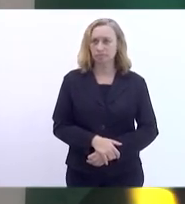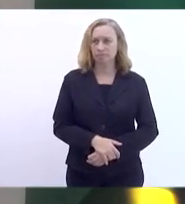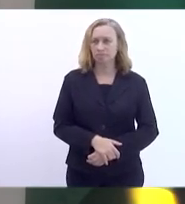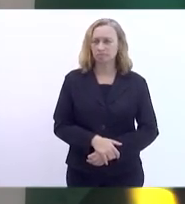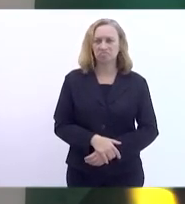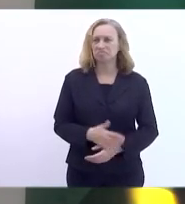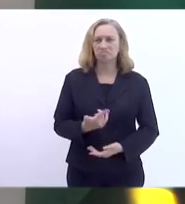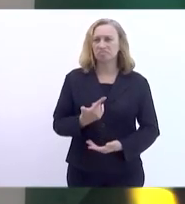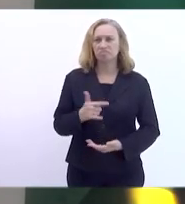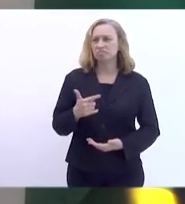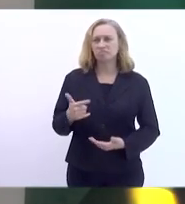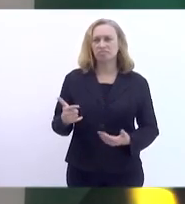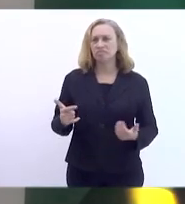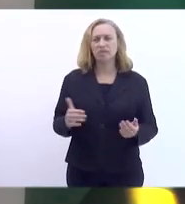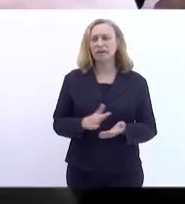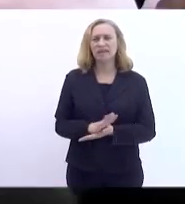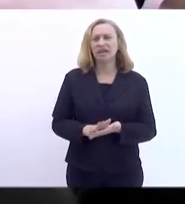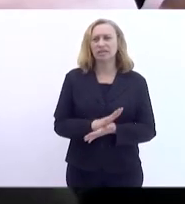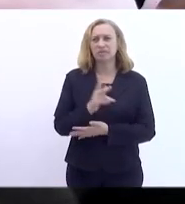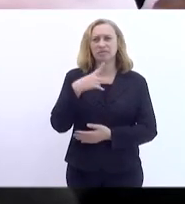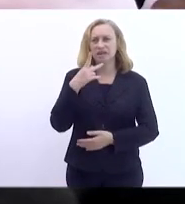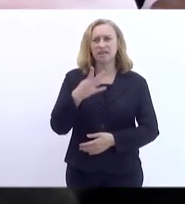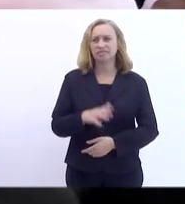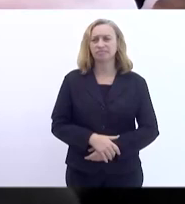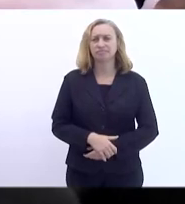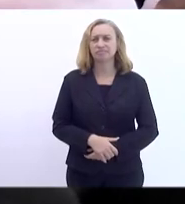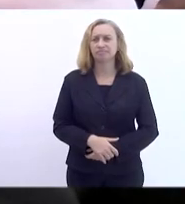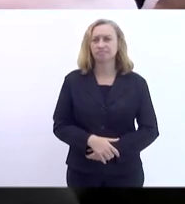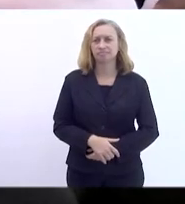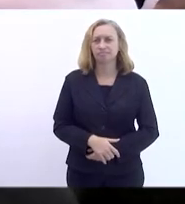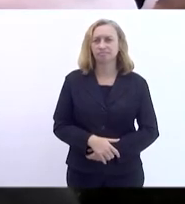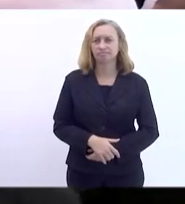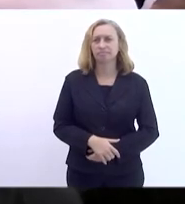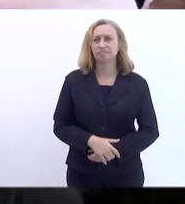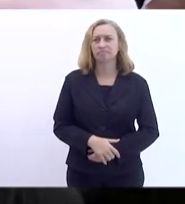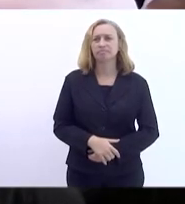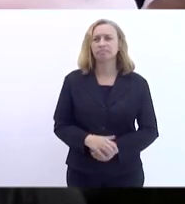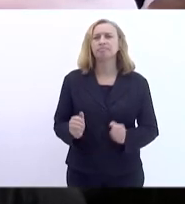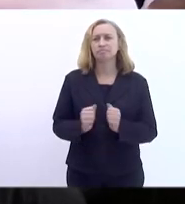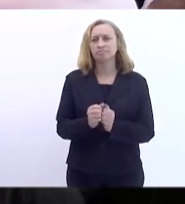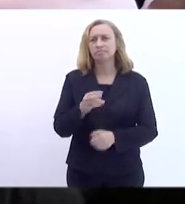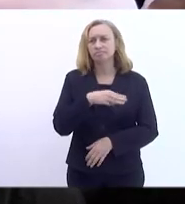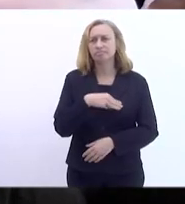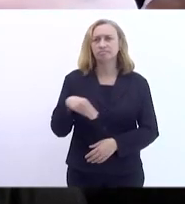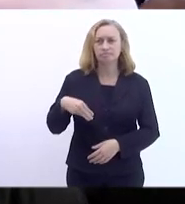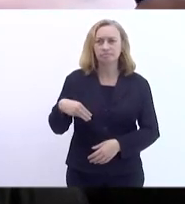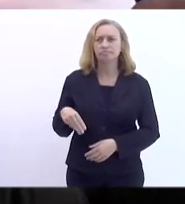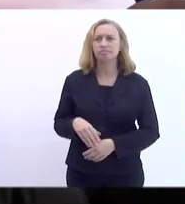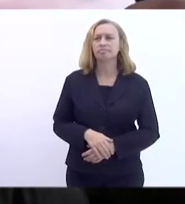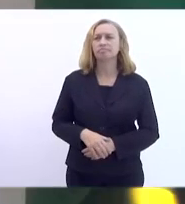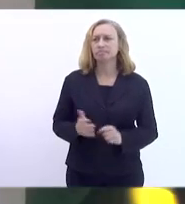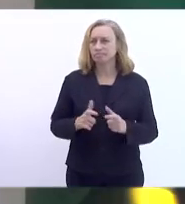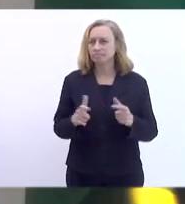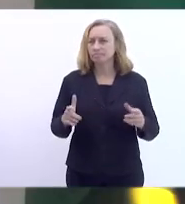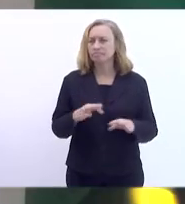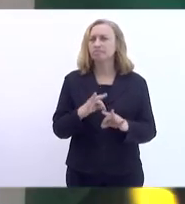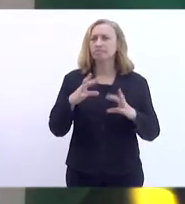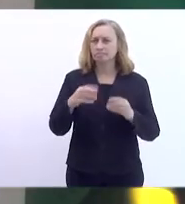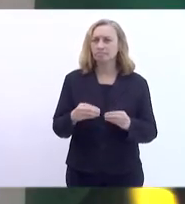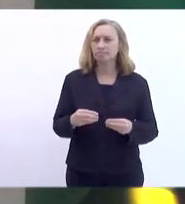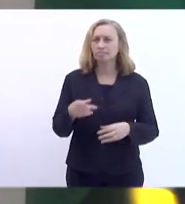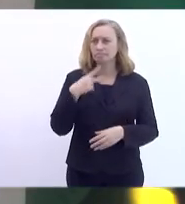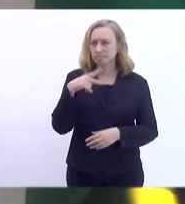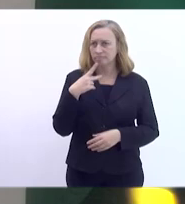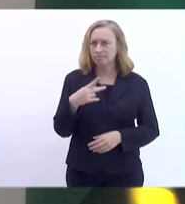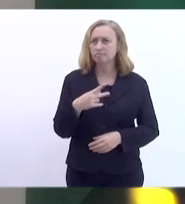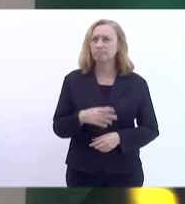acho que a presença da procuradoria da alerj aqui junto com o Ministério Público engrandece tudo que está